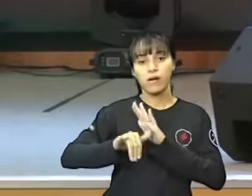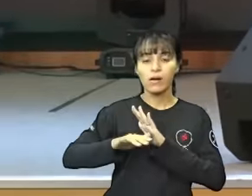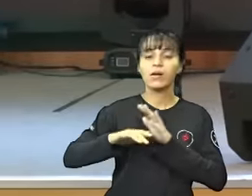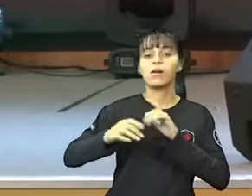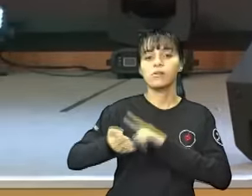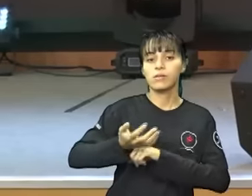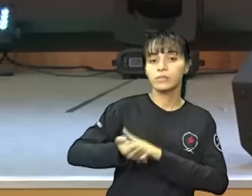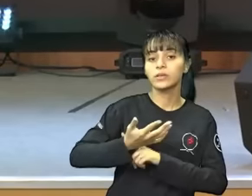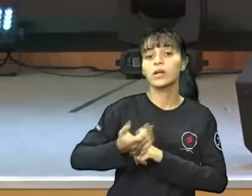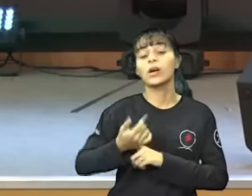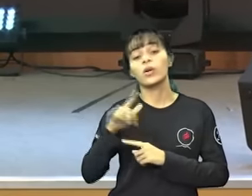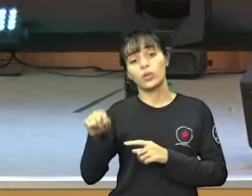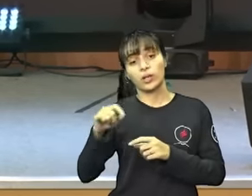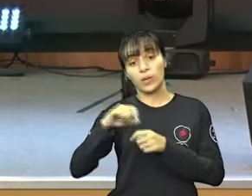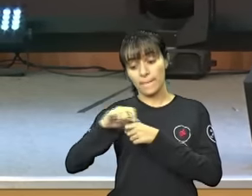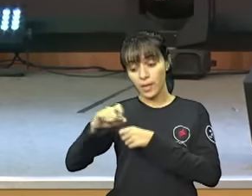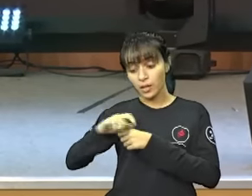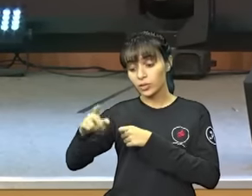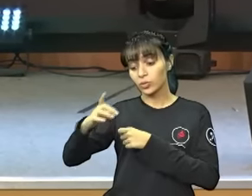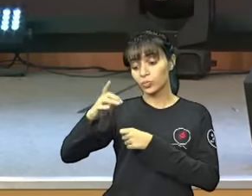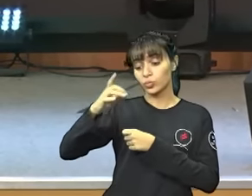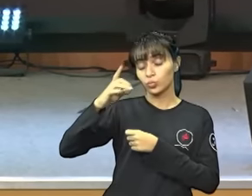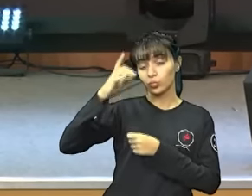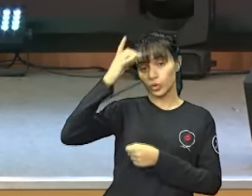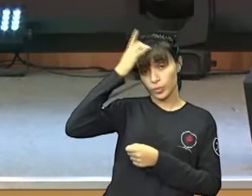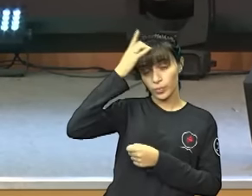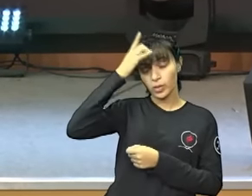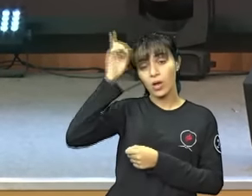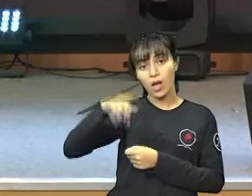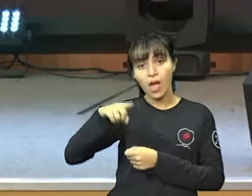espírito a vida eterna' Os Dois Caminhos estão aqui